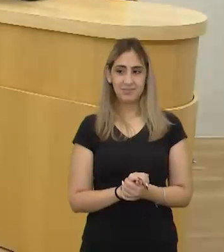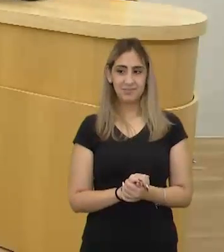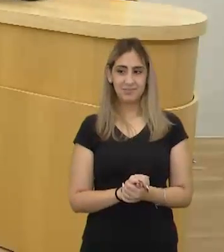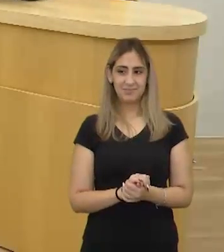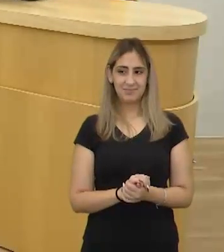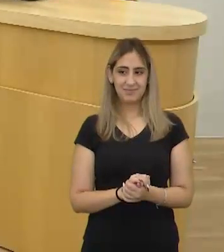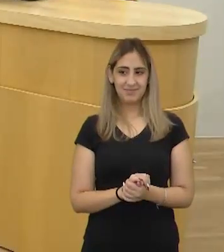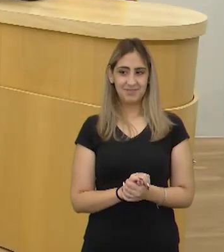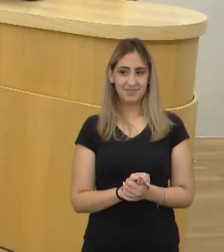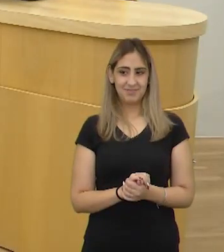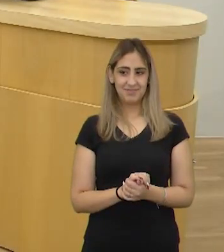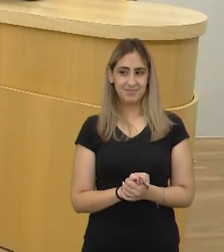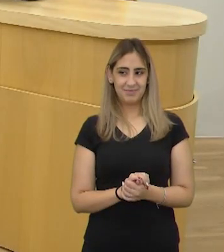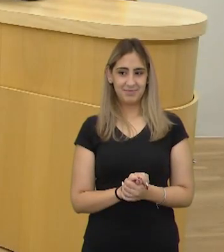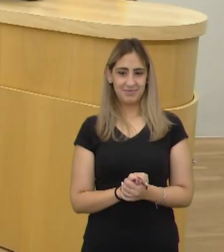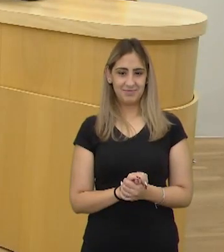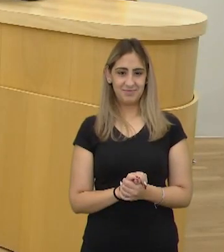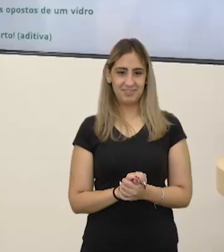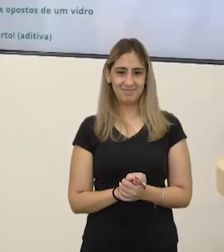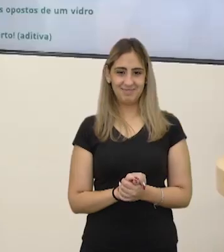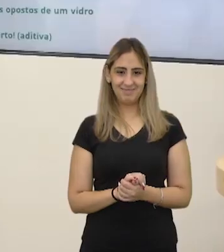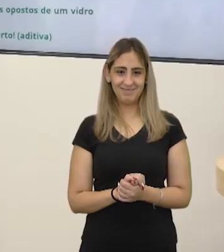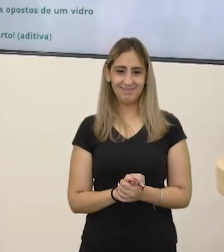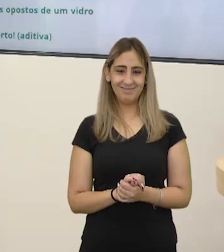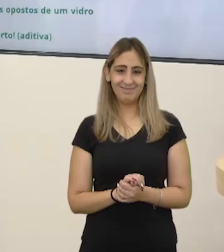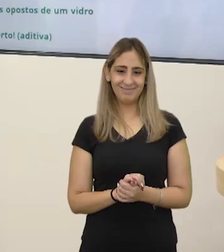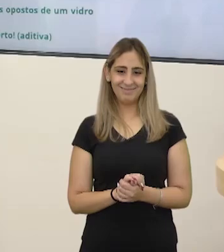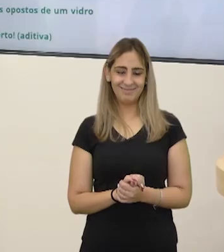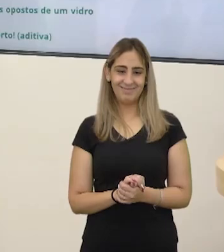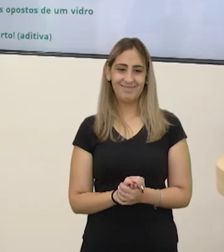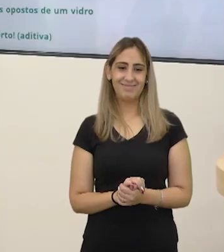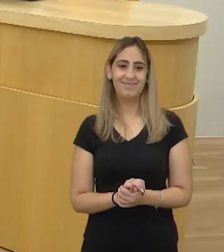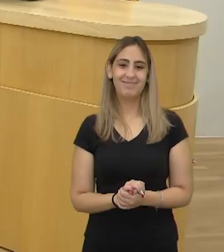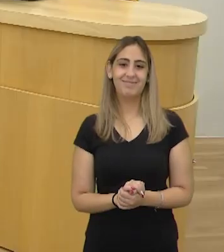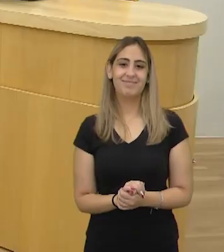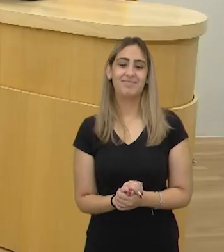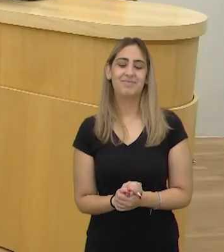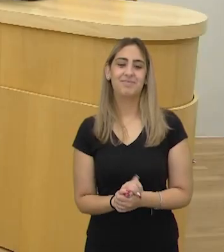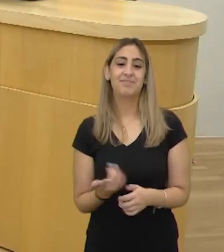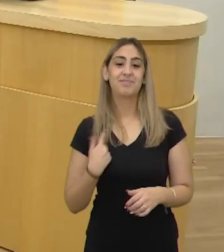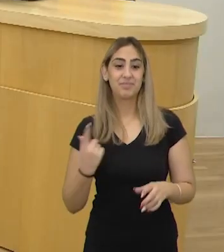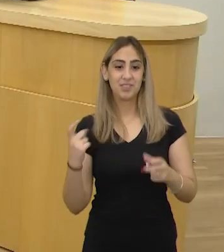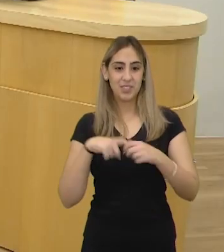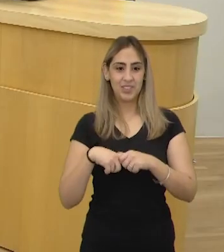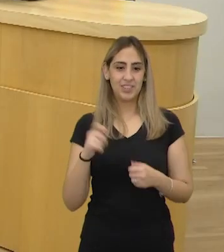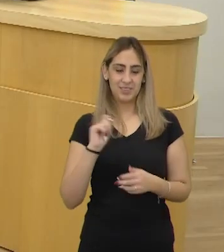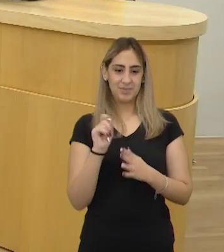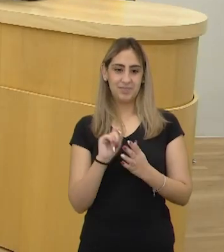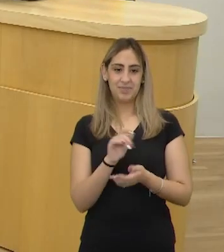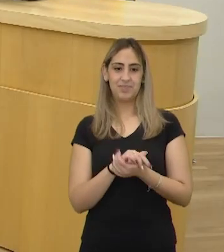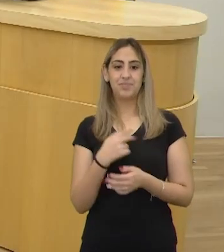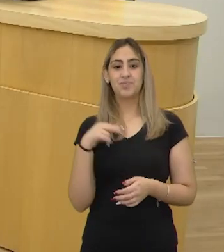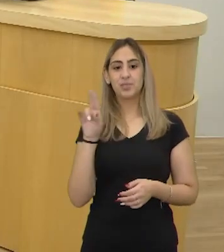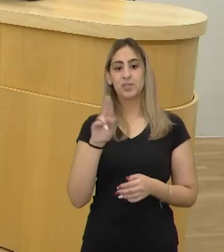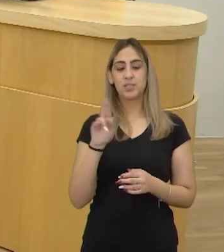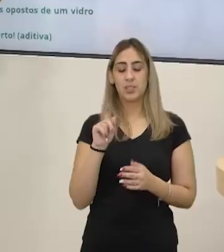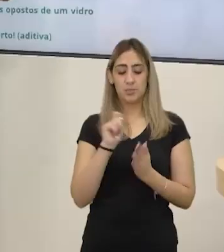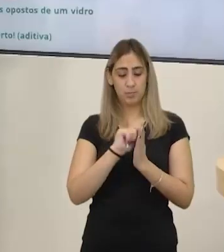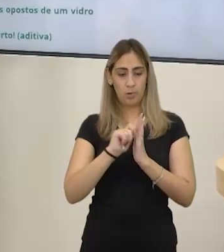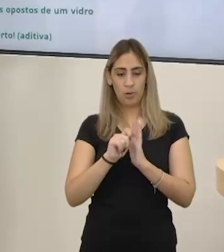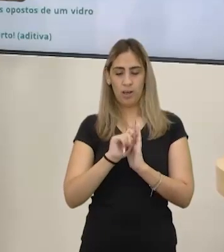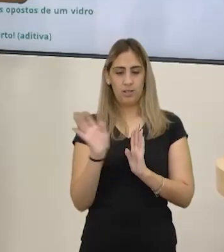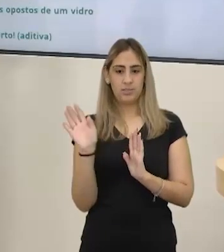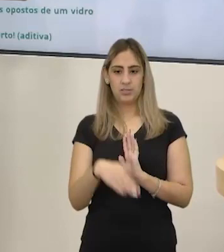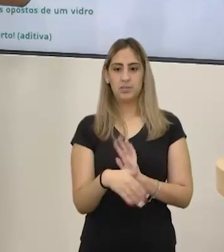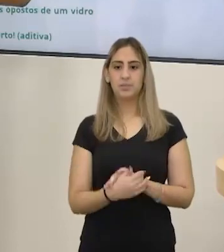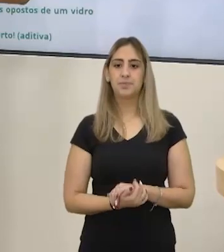embaixo. Gente, eu não consigo colocar a caneta aqui. Ela dá, Aqui, essa- voltei. Eu estou usando a borracha para escrever. Ó,